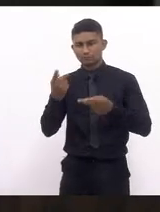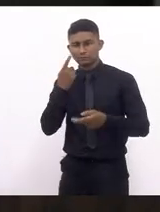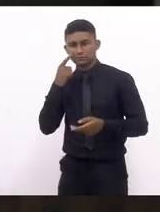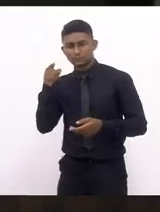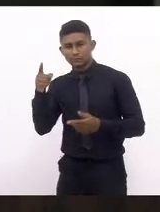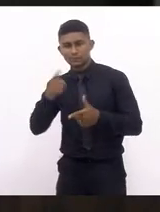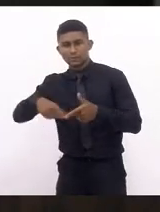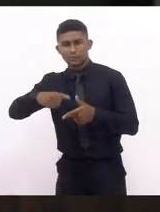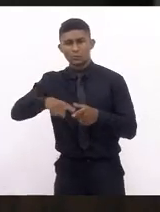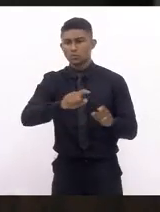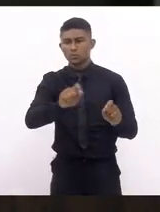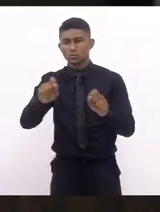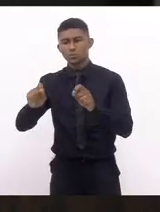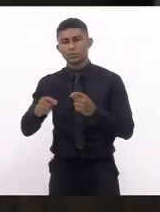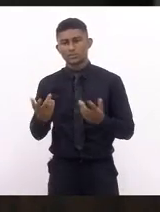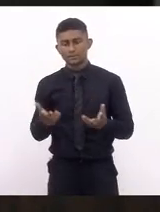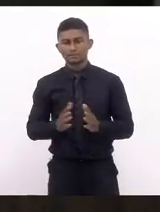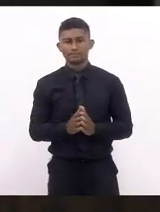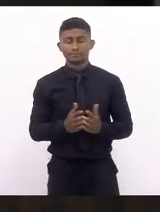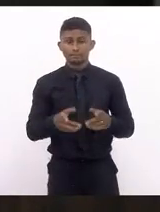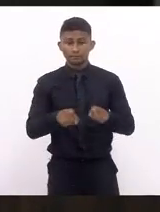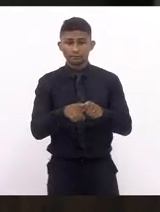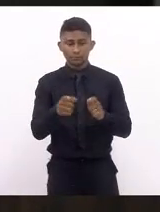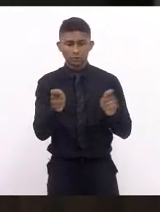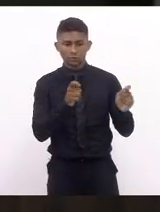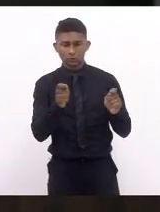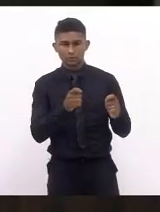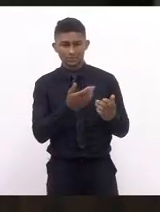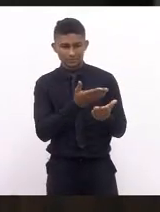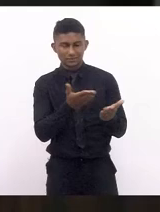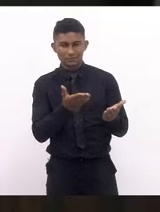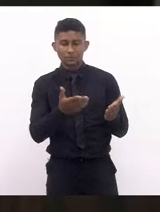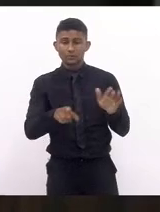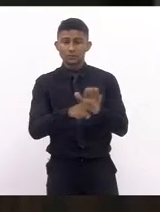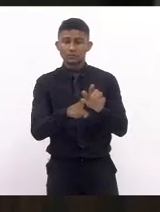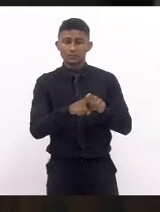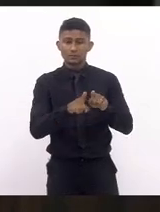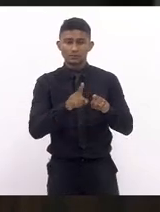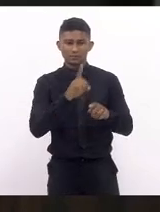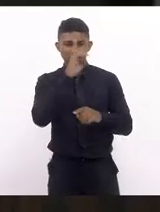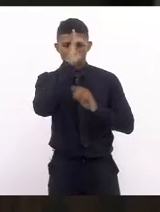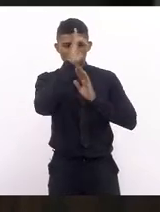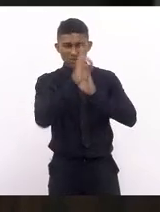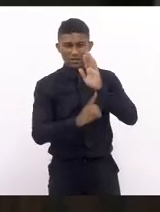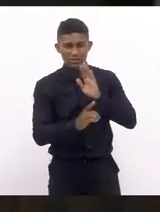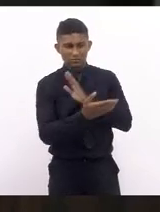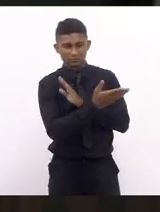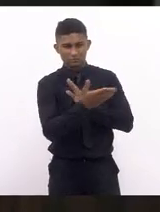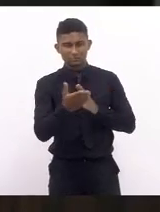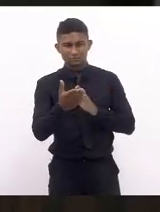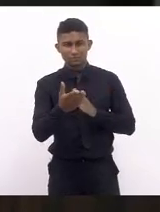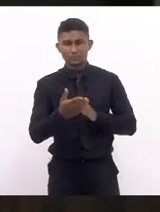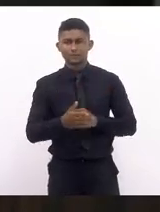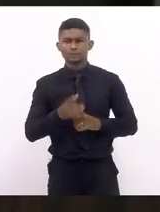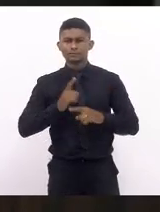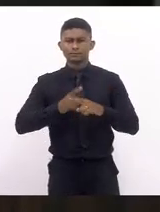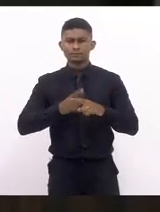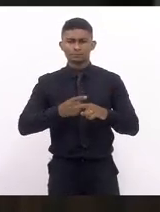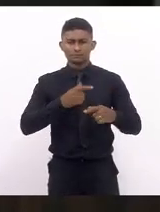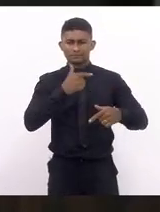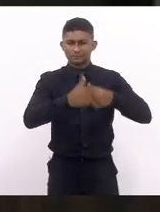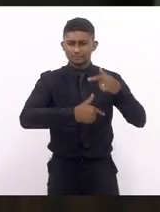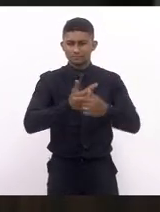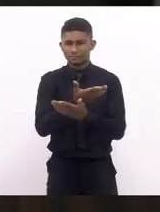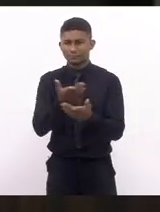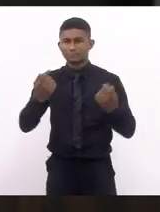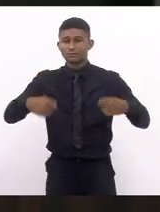das regiões e além da Defesa economia também garantimos direito especialmente do funcionalismo público que não existe serviço público sem